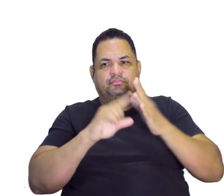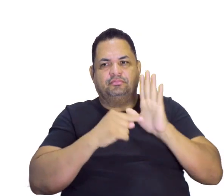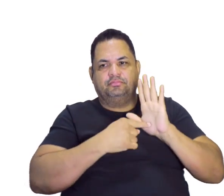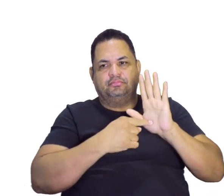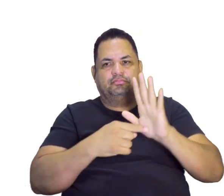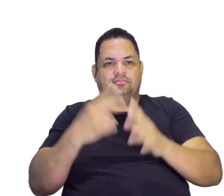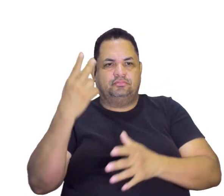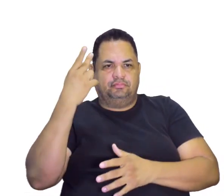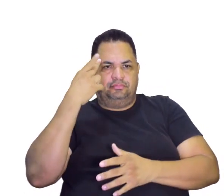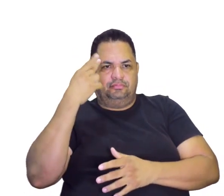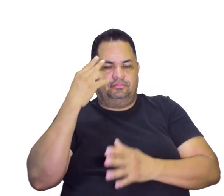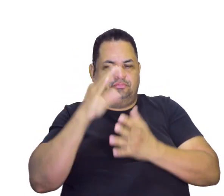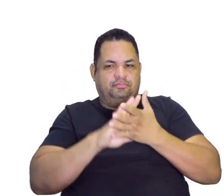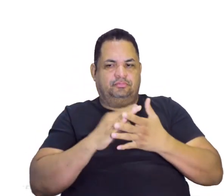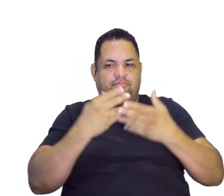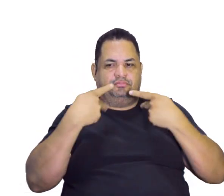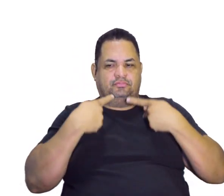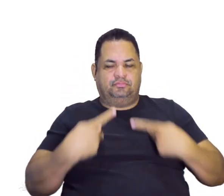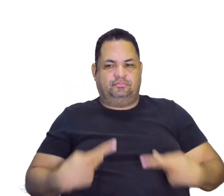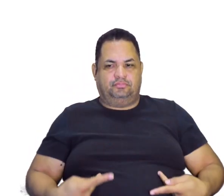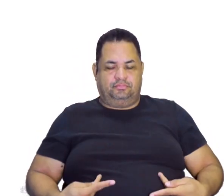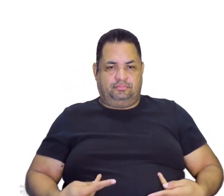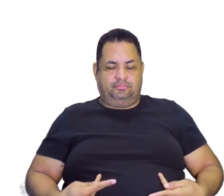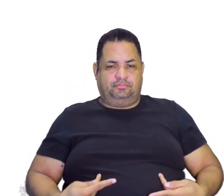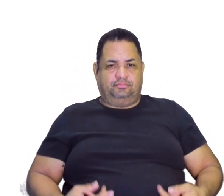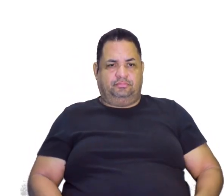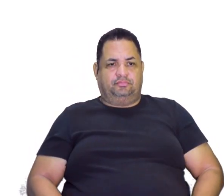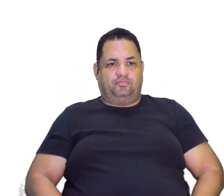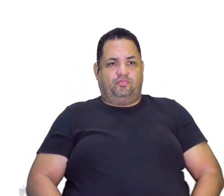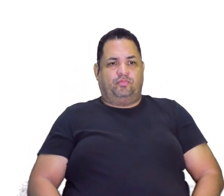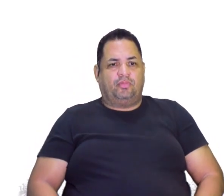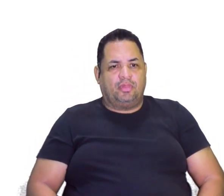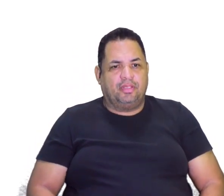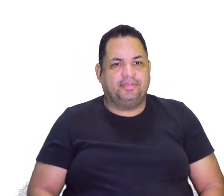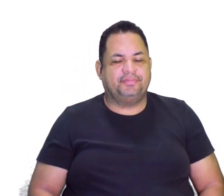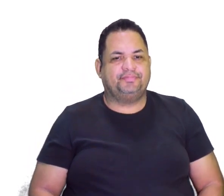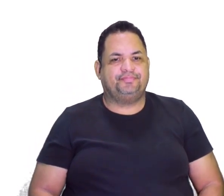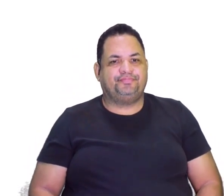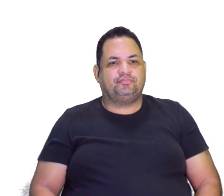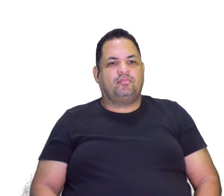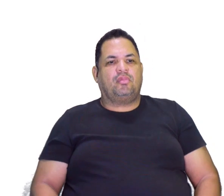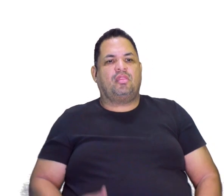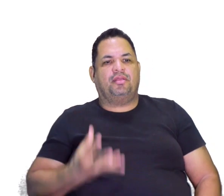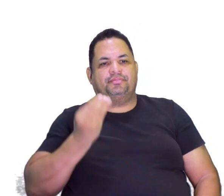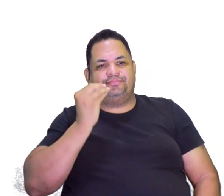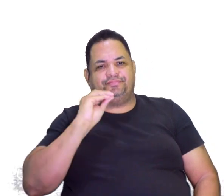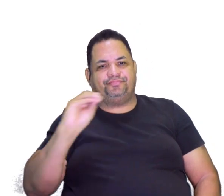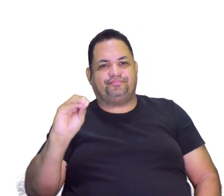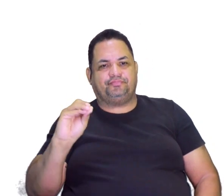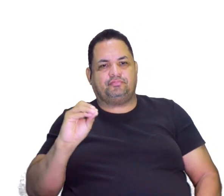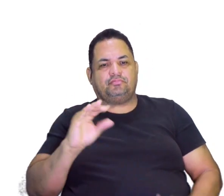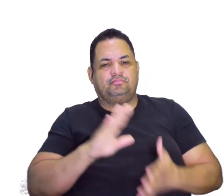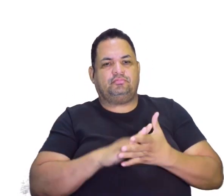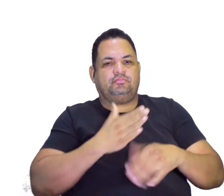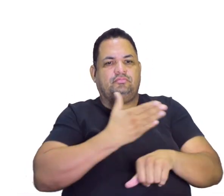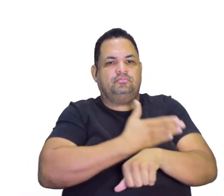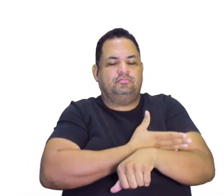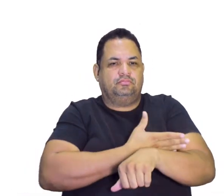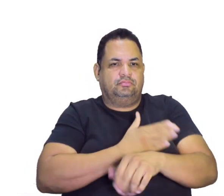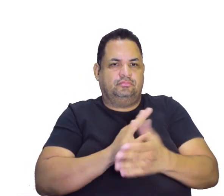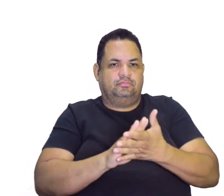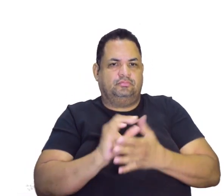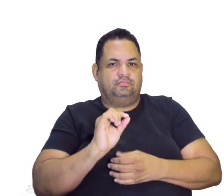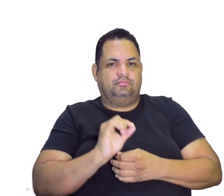pela representação naturalista da figura humana. Recusa